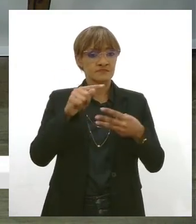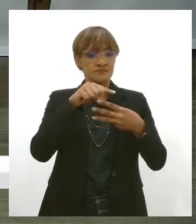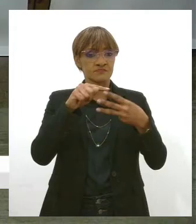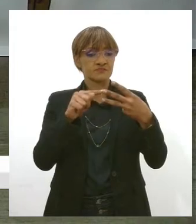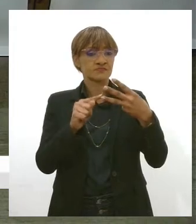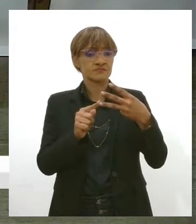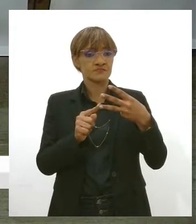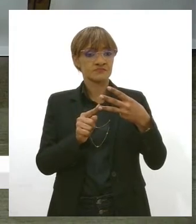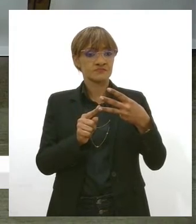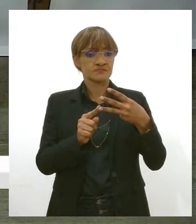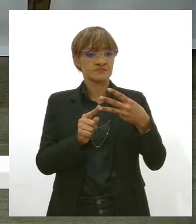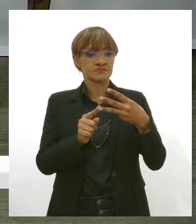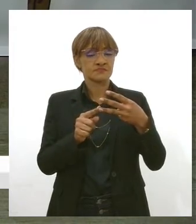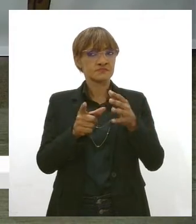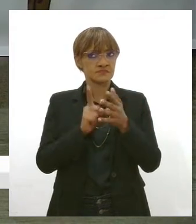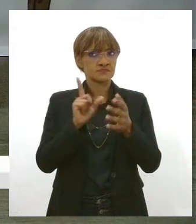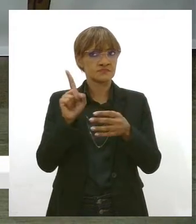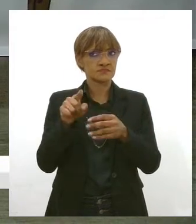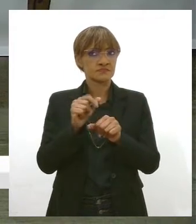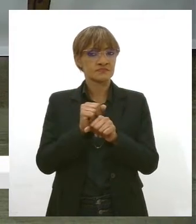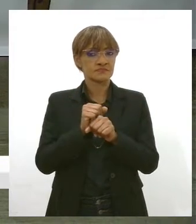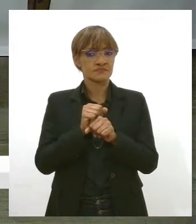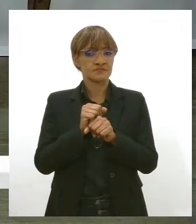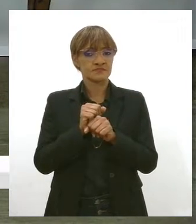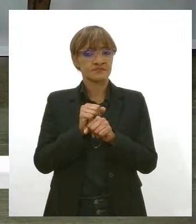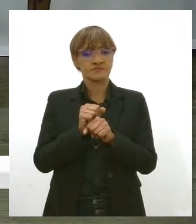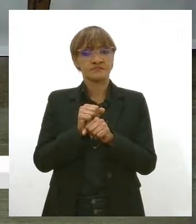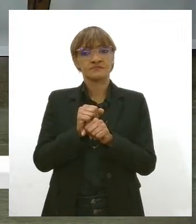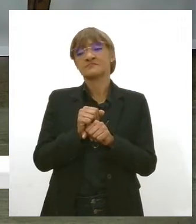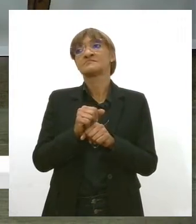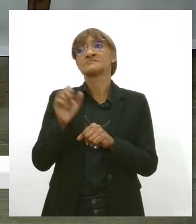colocado? Sim, exatamente.